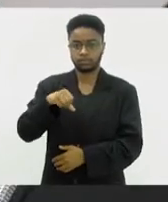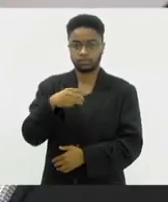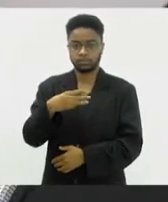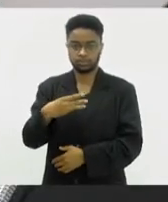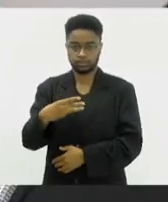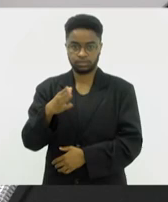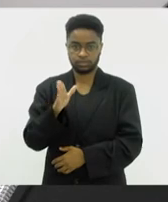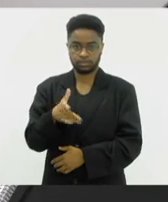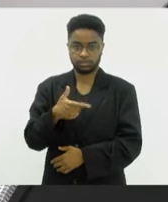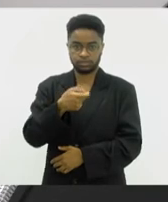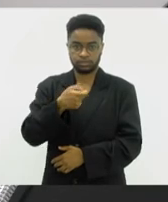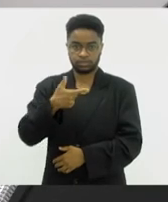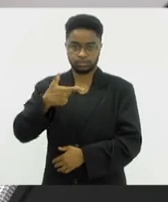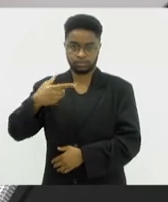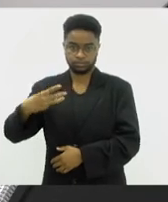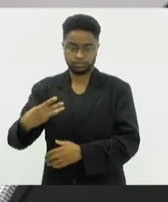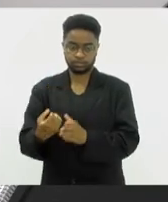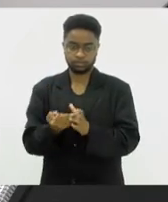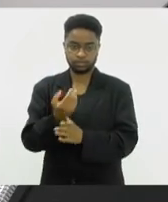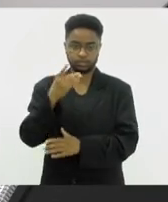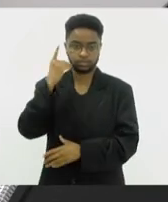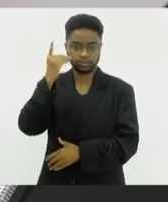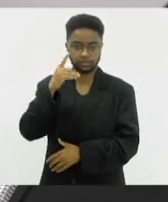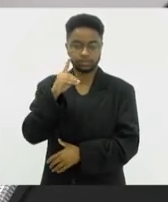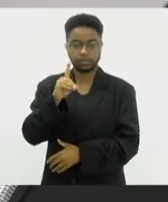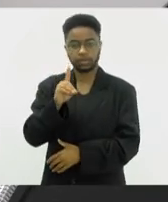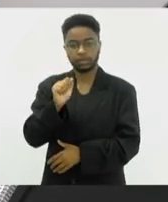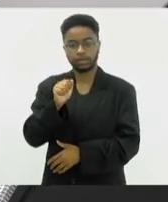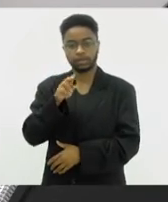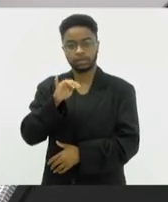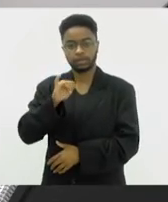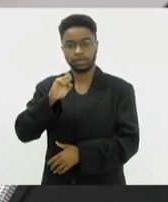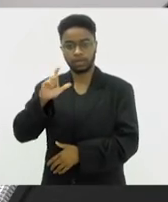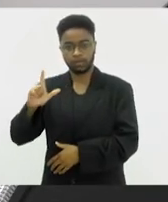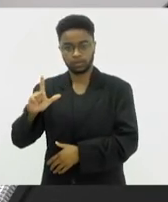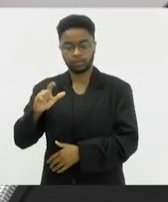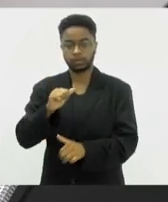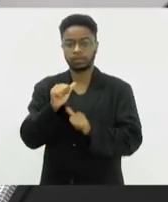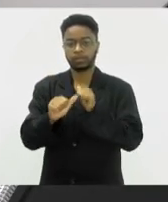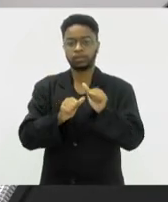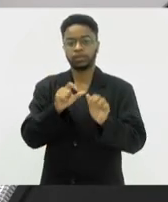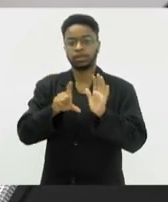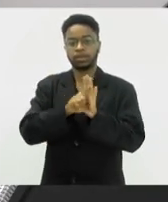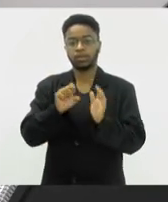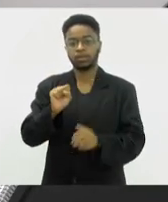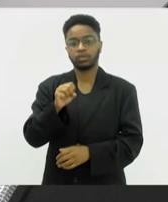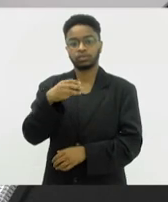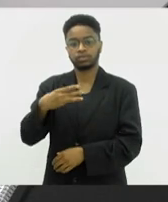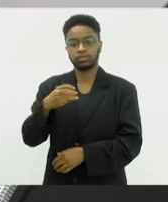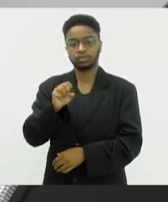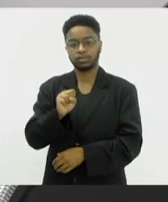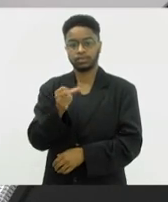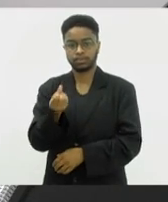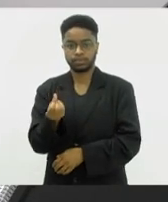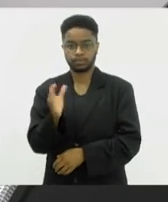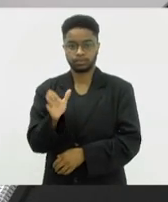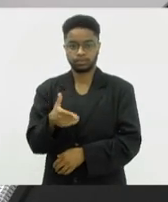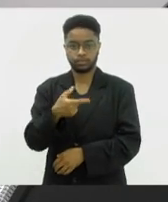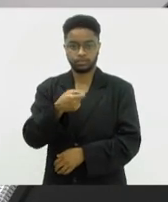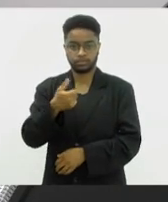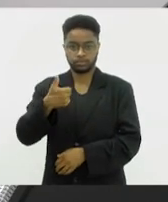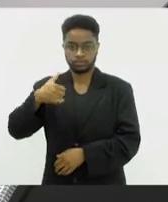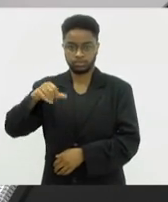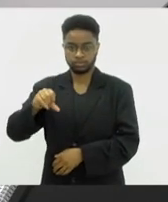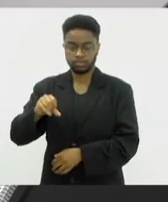893 de 23, de autoria do deputado Daniel Librelon, que altera a lei 8386 de 19,